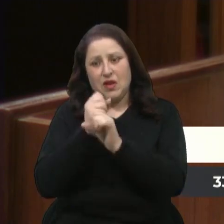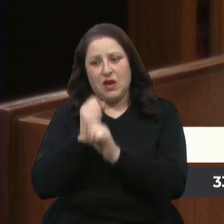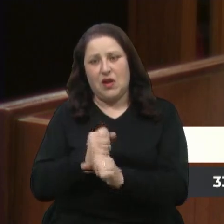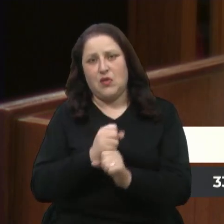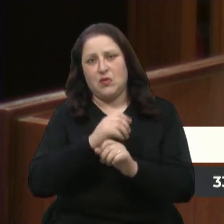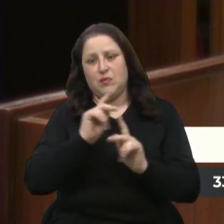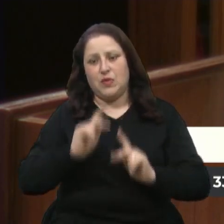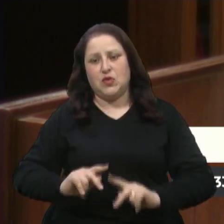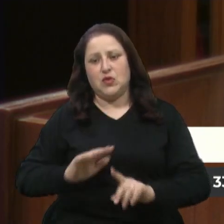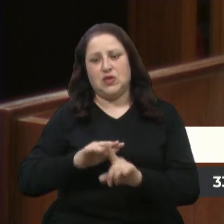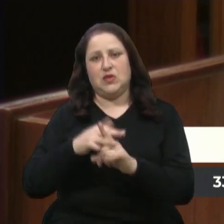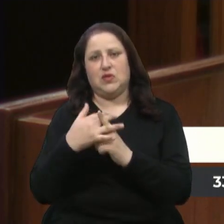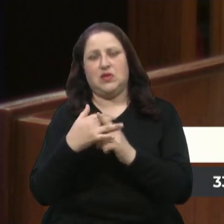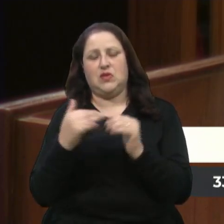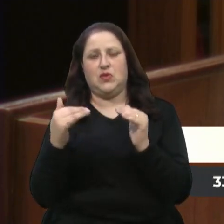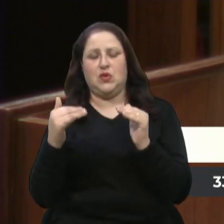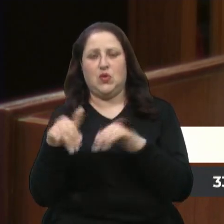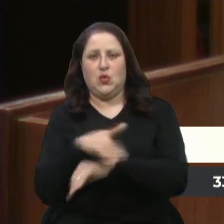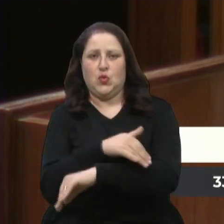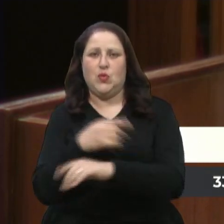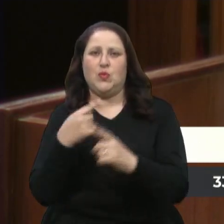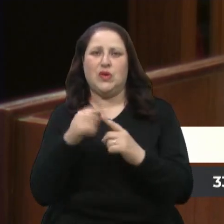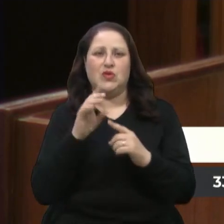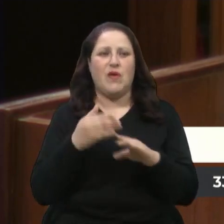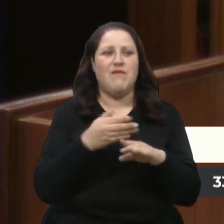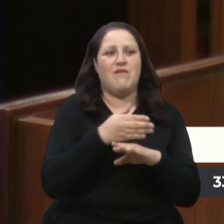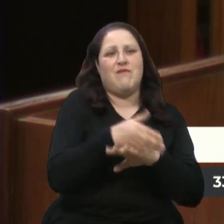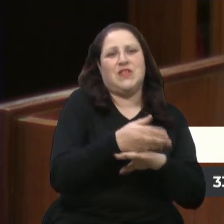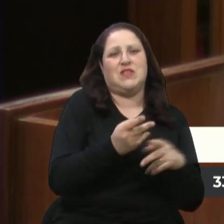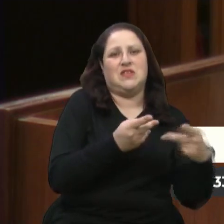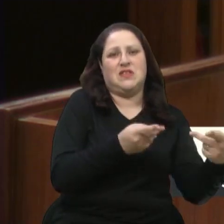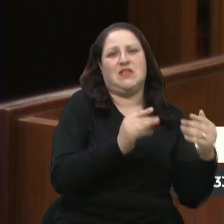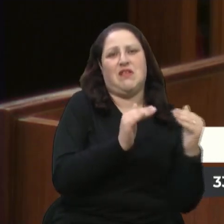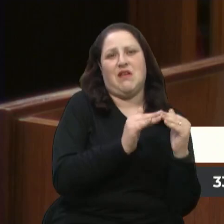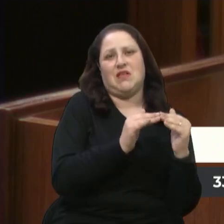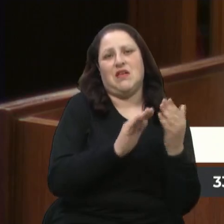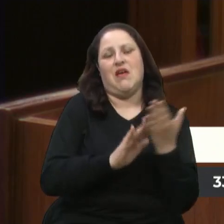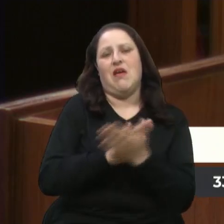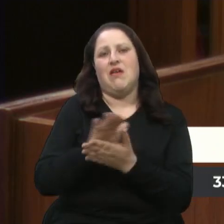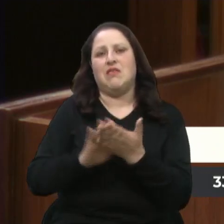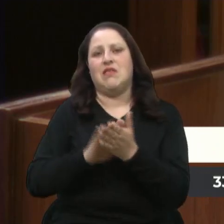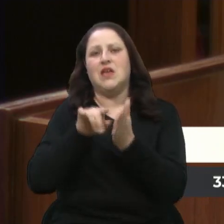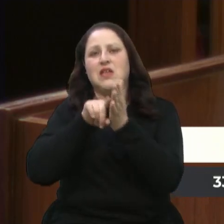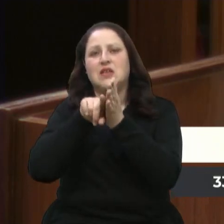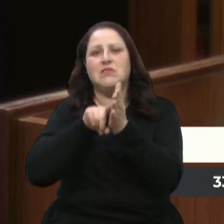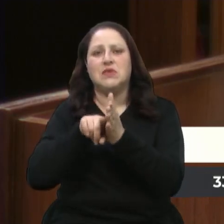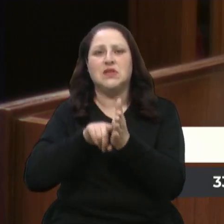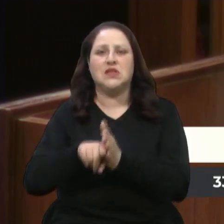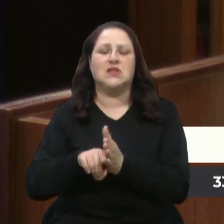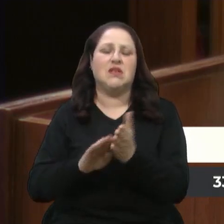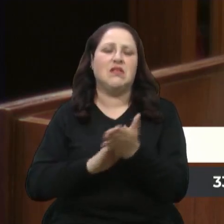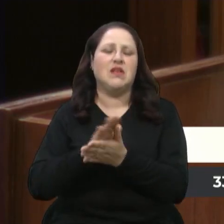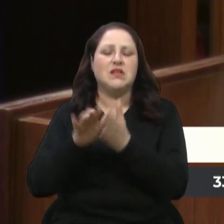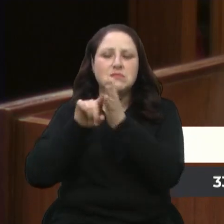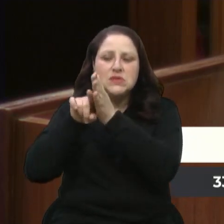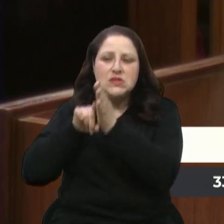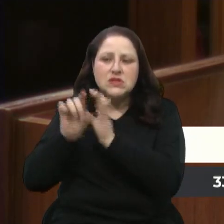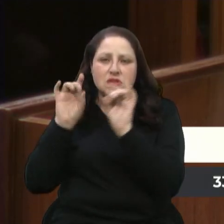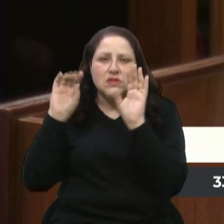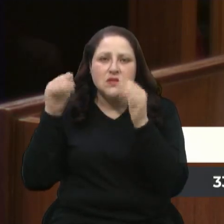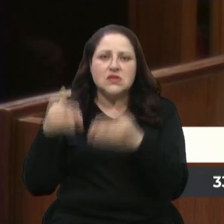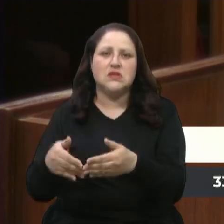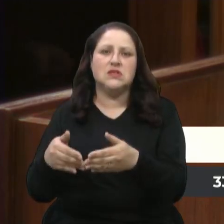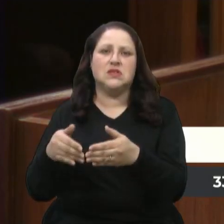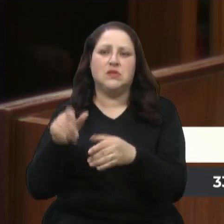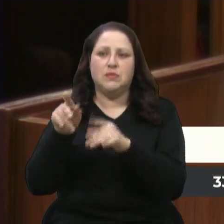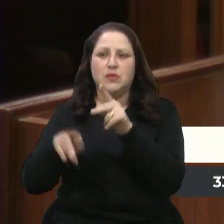ele só é a domicílio. Nós não temos nenhuma pesquisa, né, nenhuma levantamento específico sobre